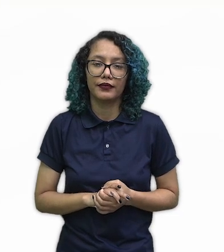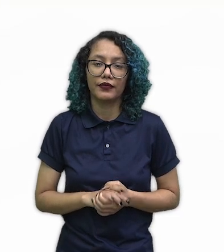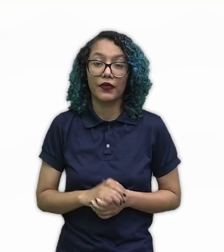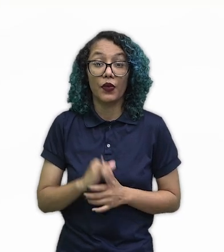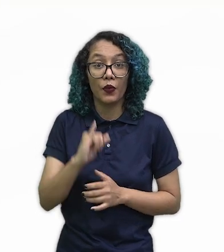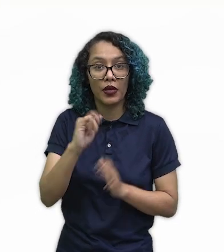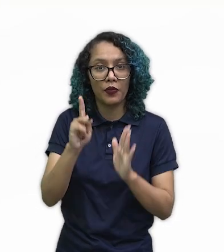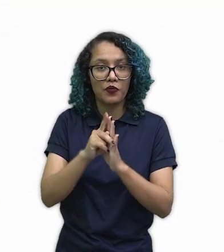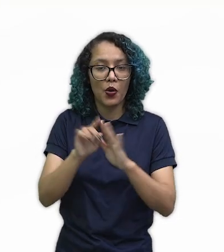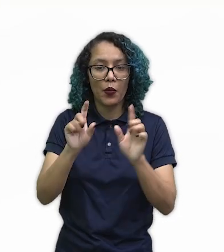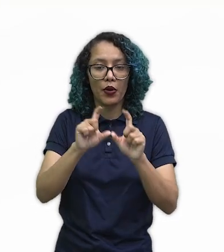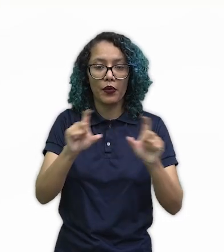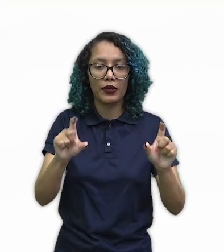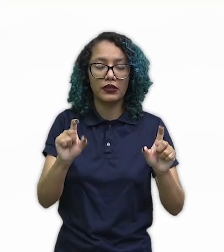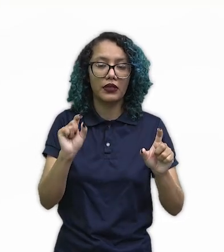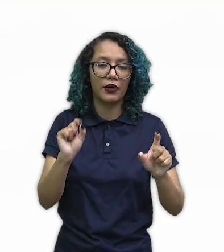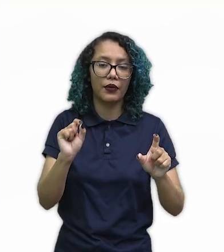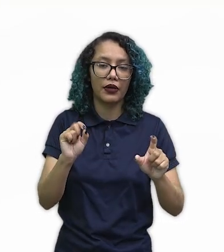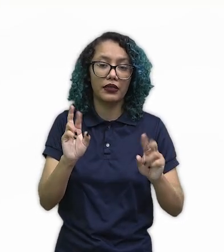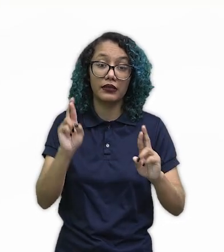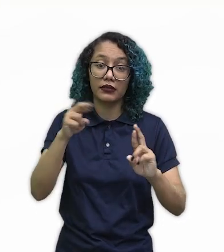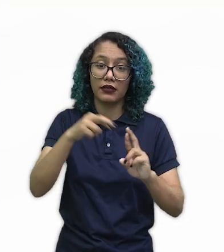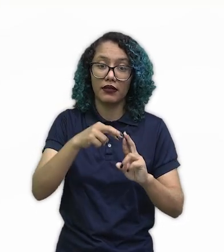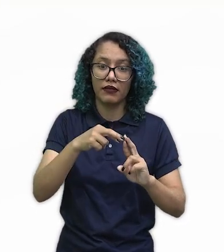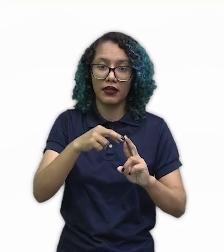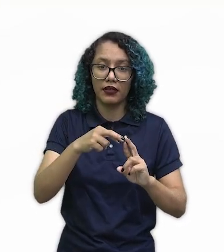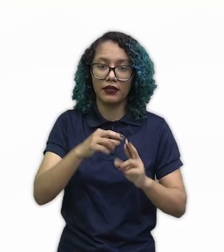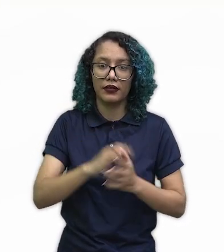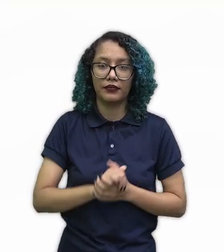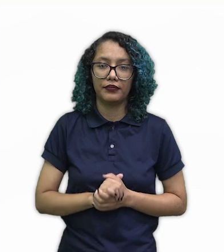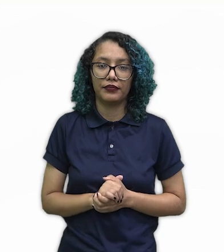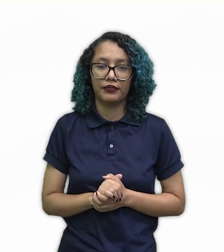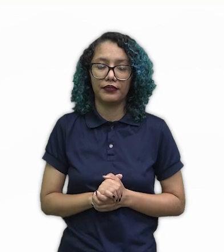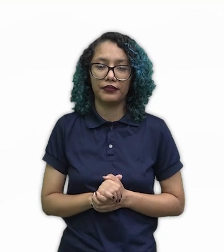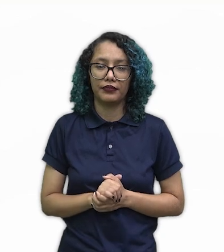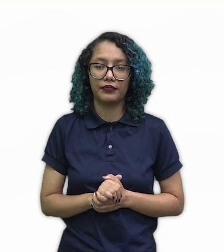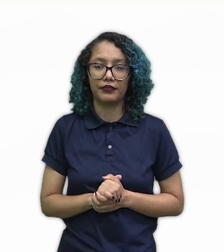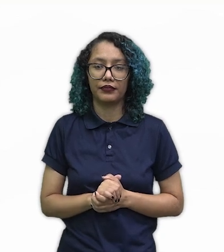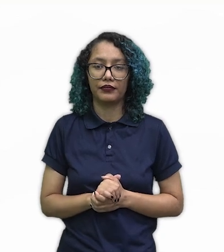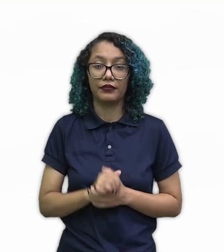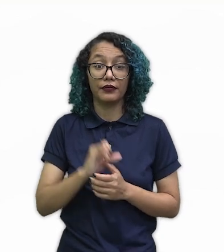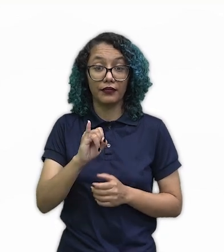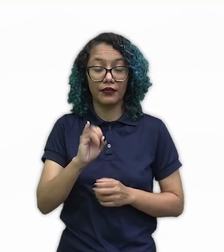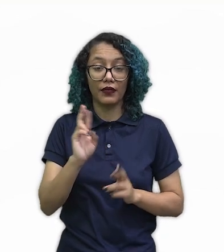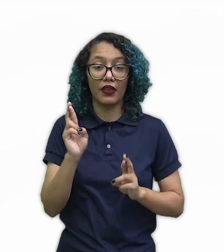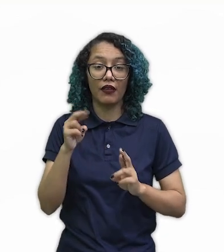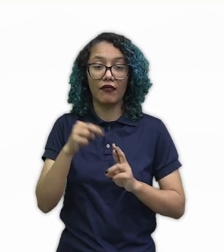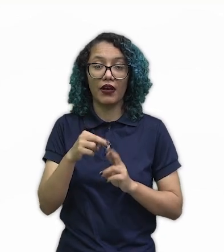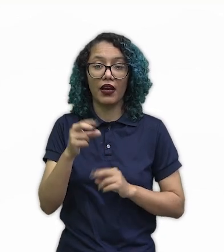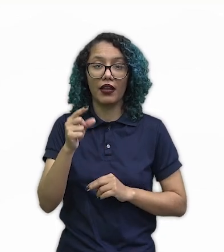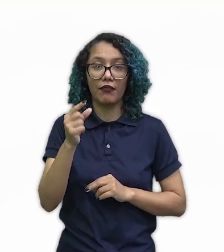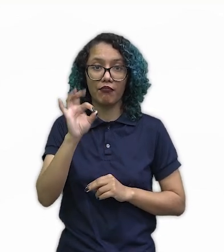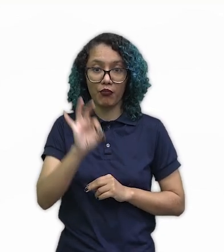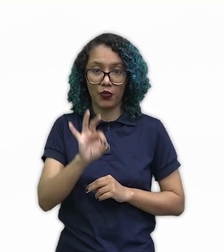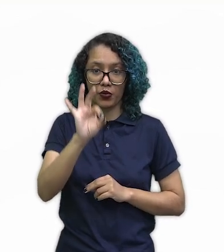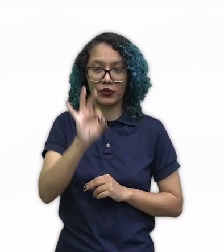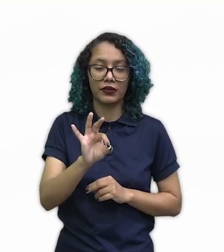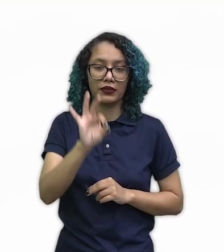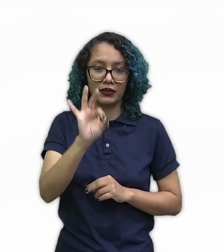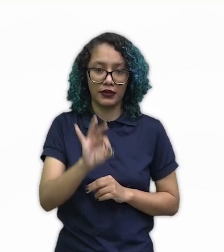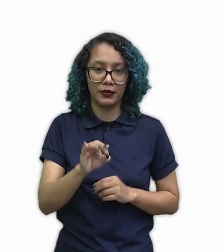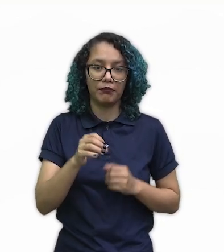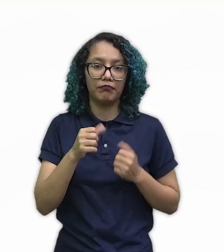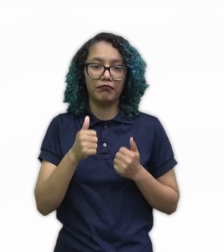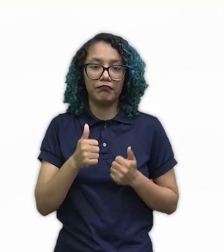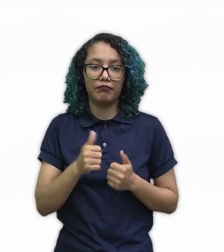fórmula, esse I nos remete ao capital. Perdão, pessoal. O I nos remete à taxa,